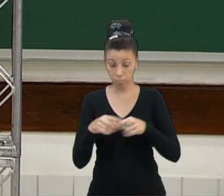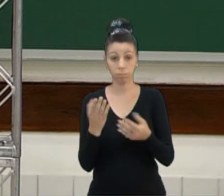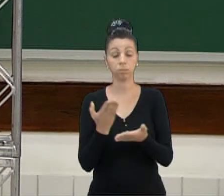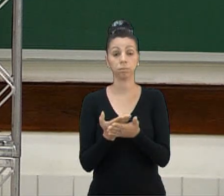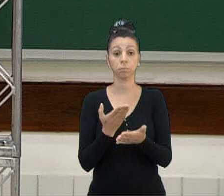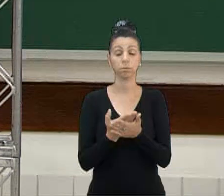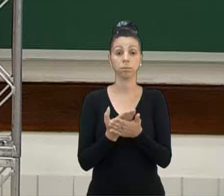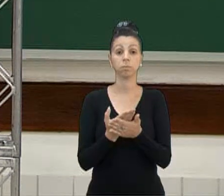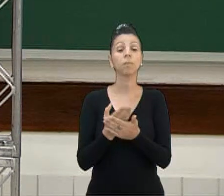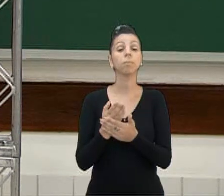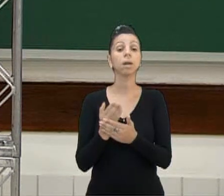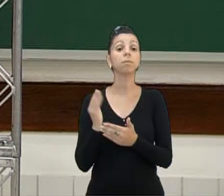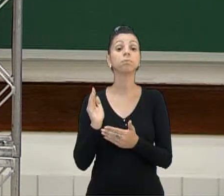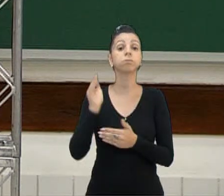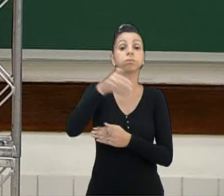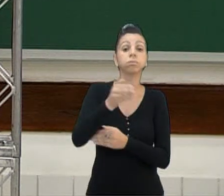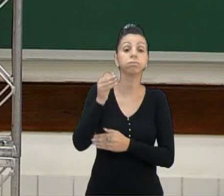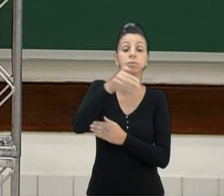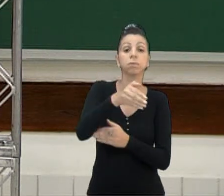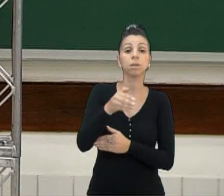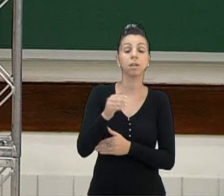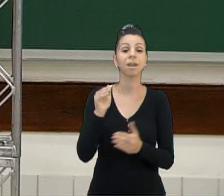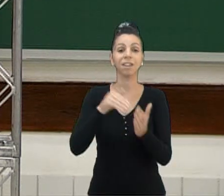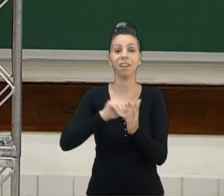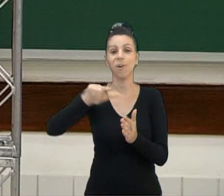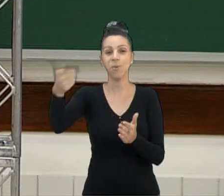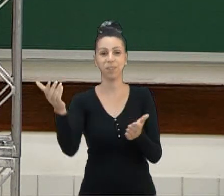de vocês, e até a próxima aula.